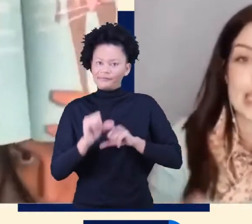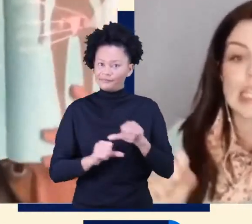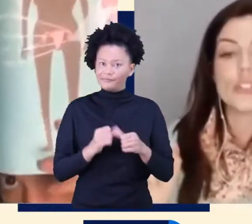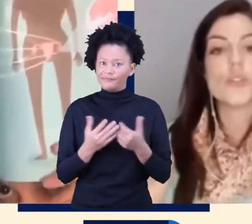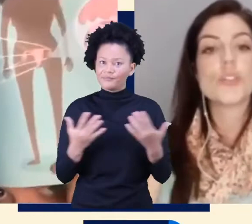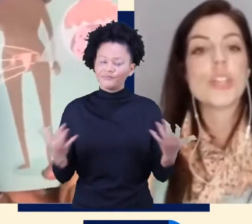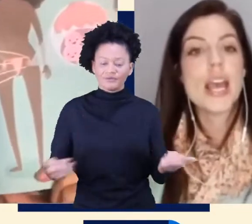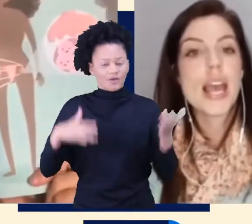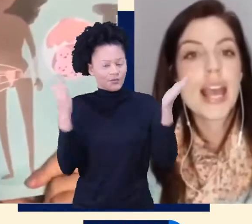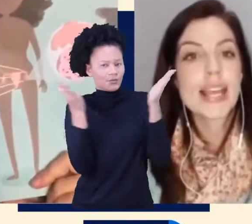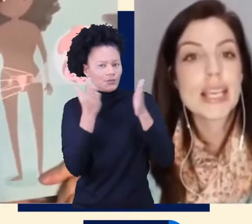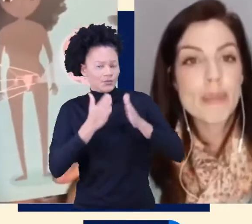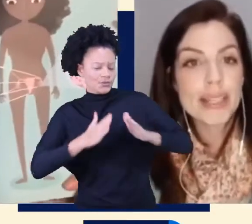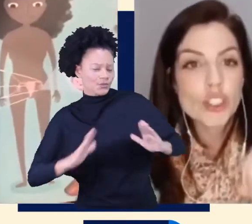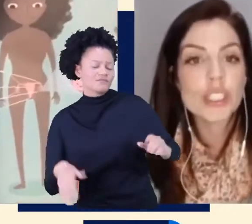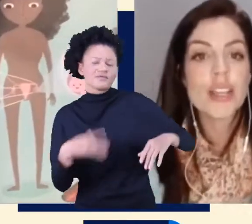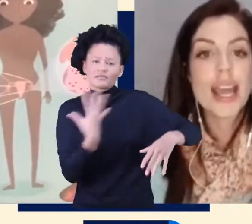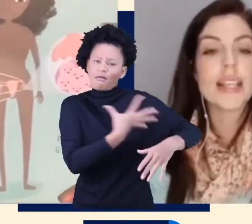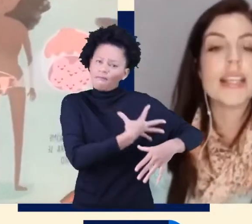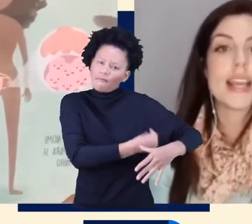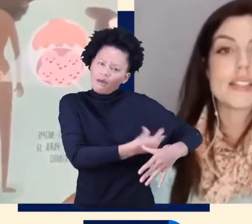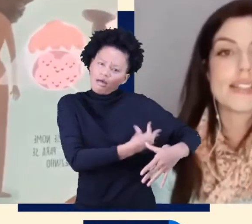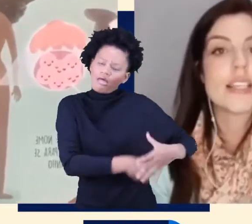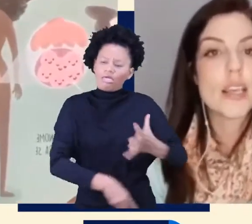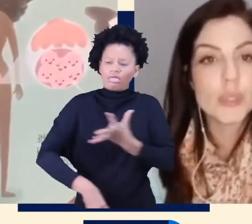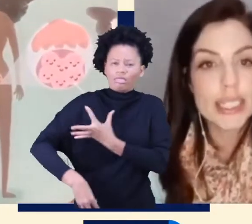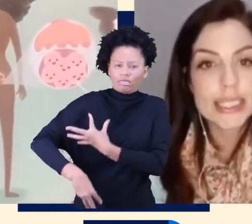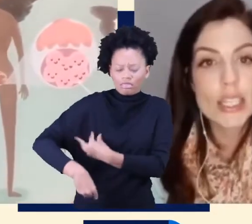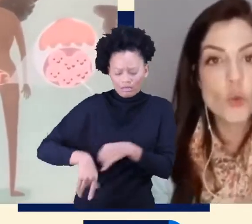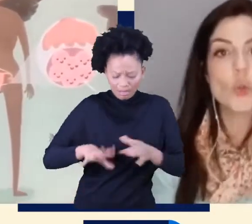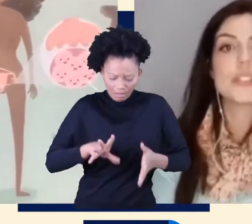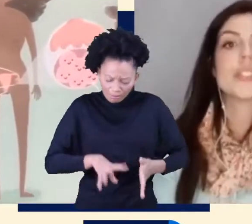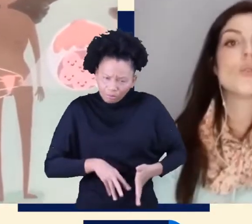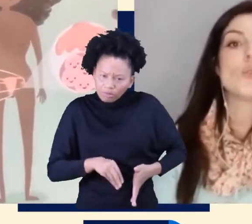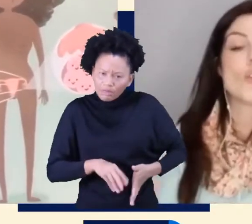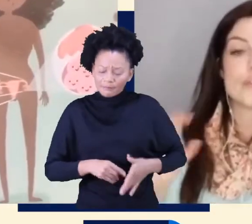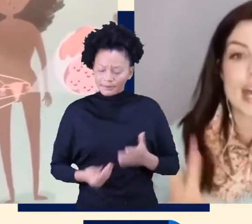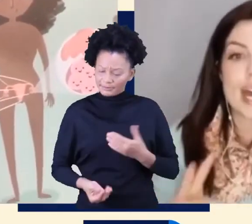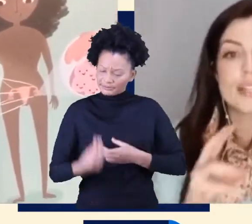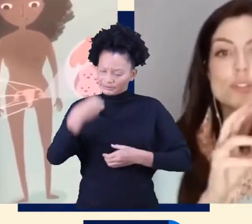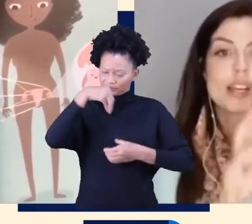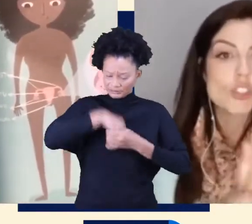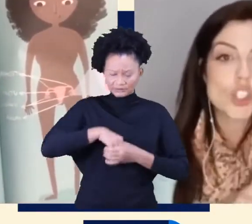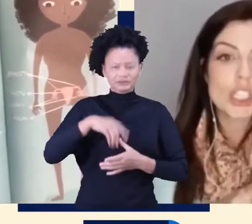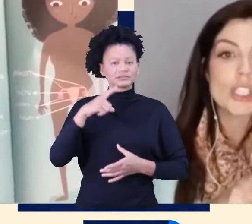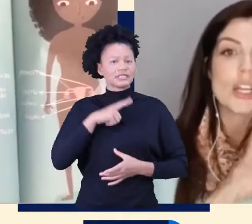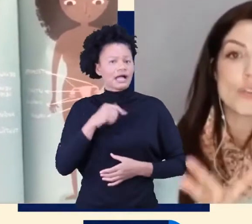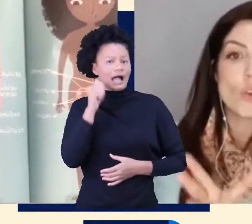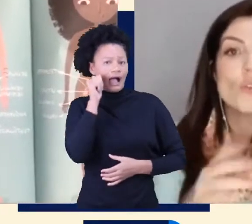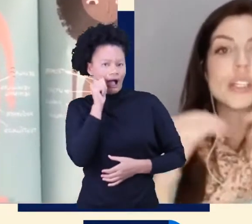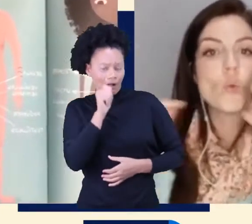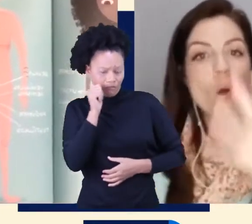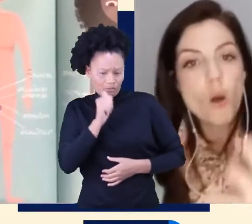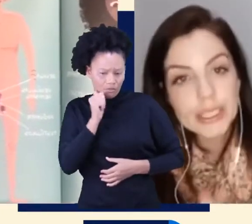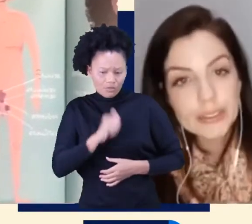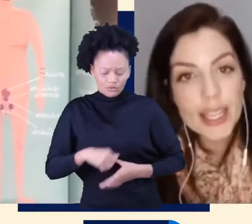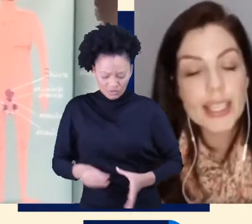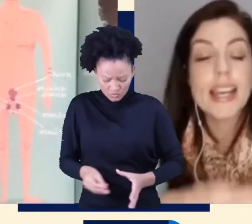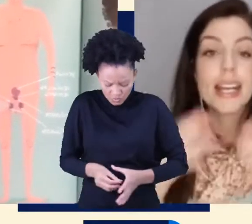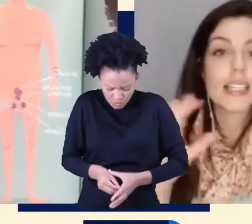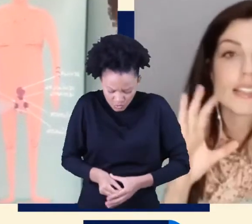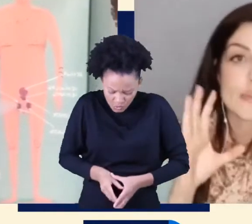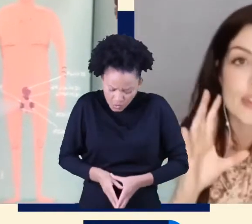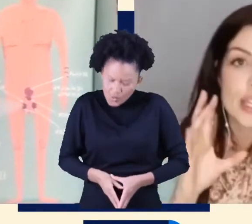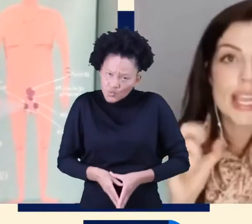com pelinhos, que a parte interna é assim, que a mulher tem útero, ovários, vagina, vulva, que o homem